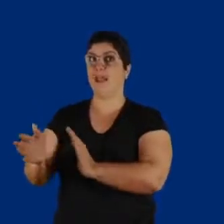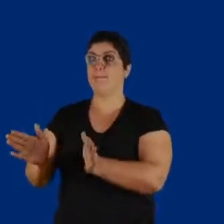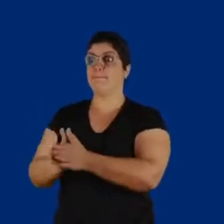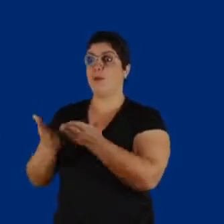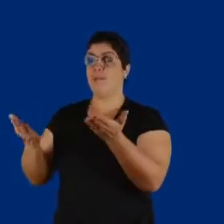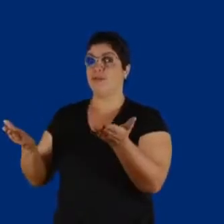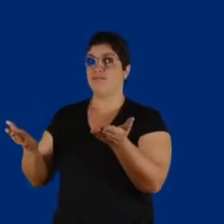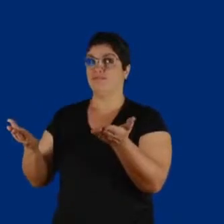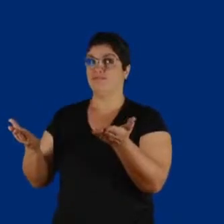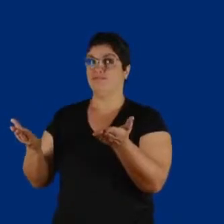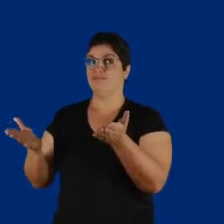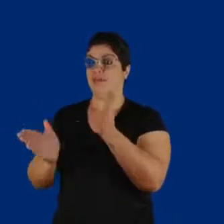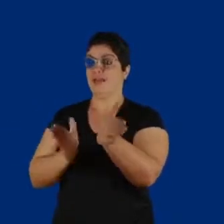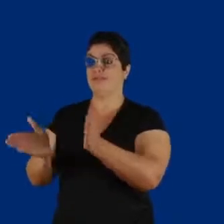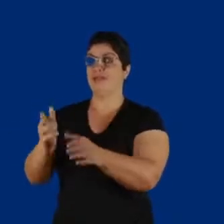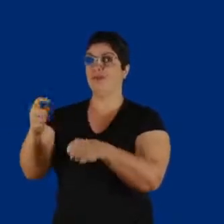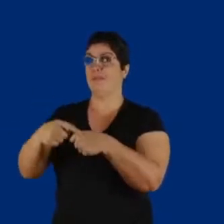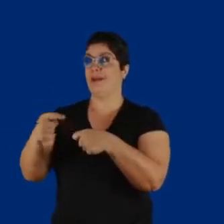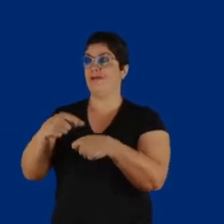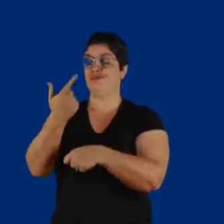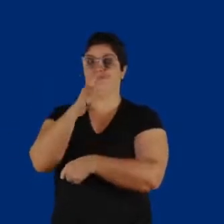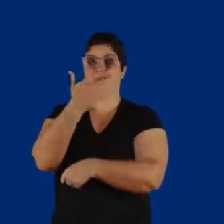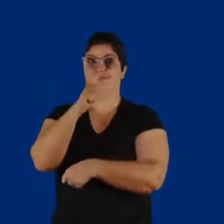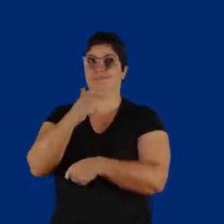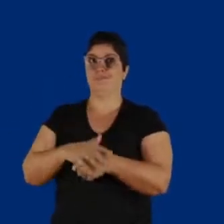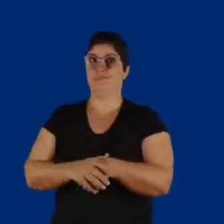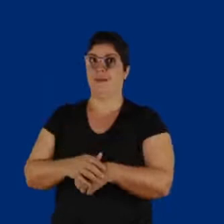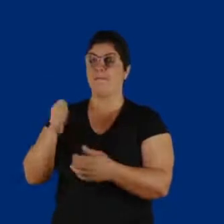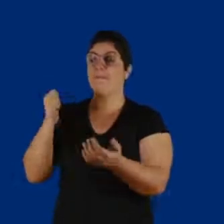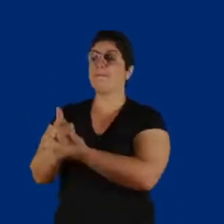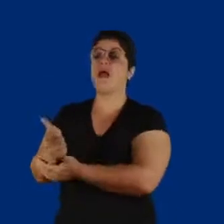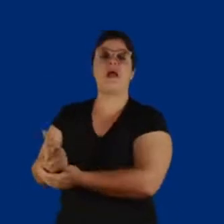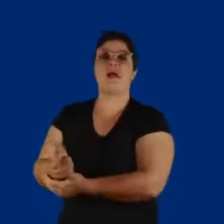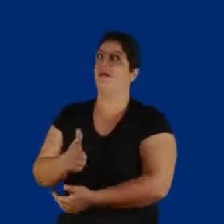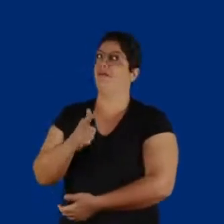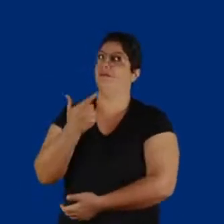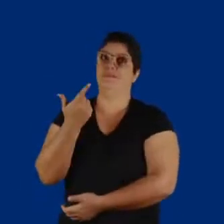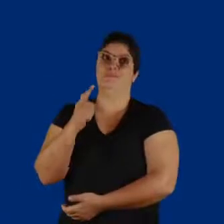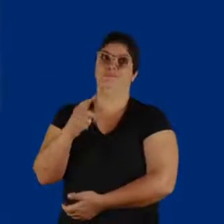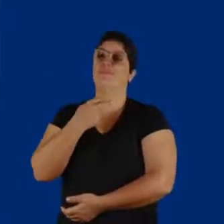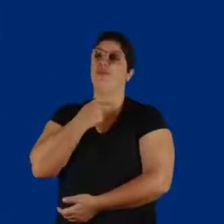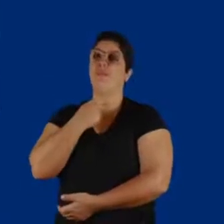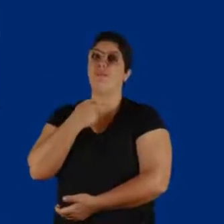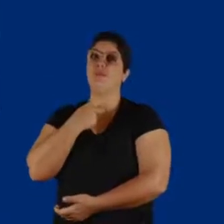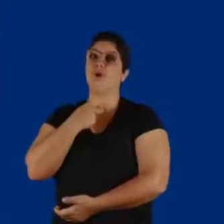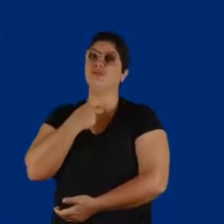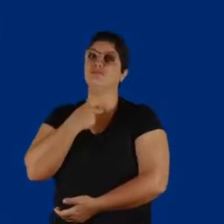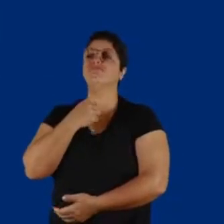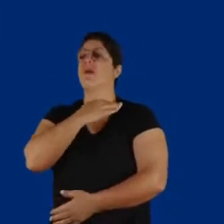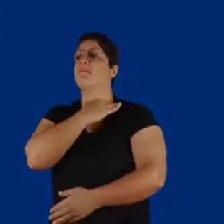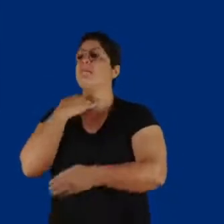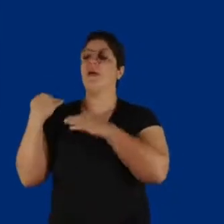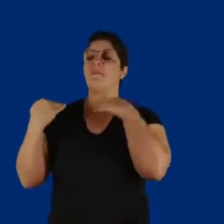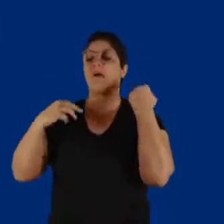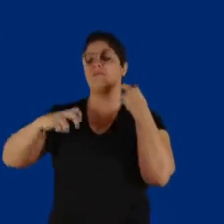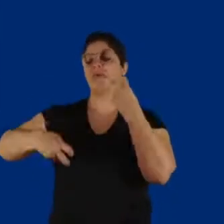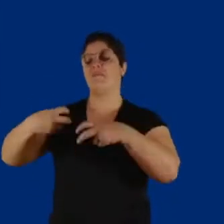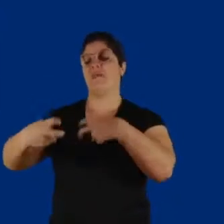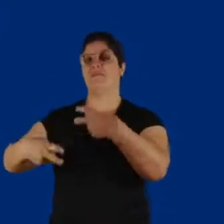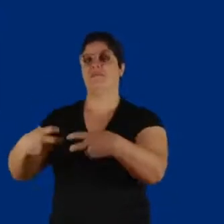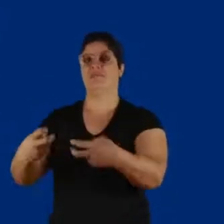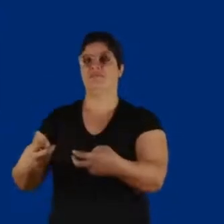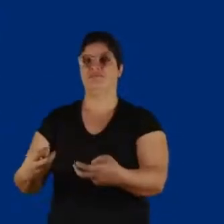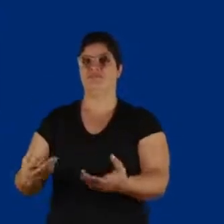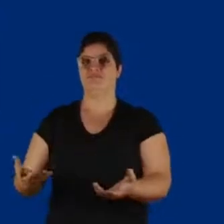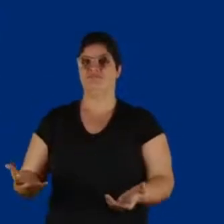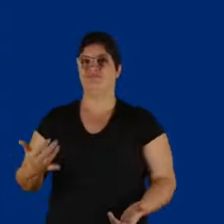tem acesso a médico, morreu quem não pode pagar. E é uma desgraça que a gente viva isso, porque significa que a medicina só